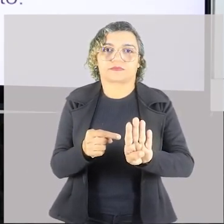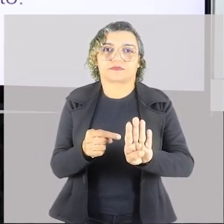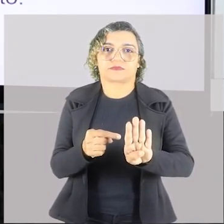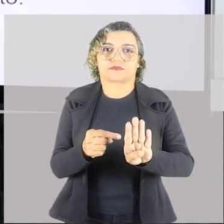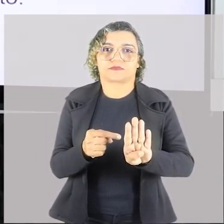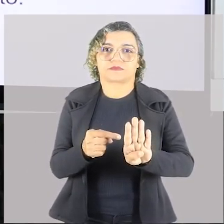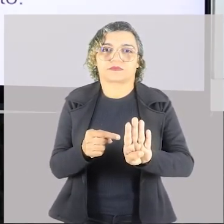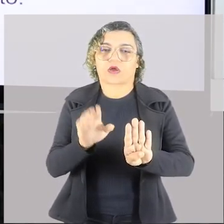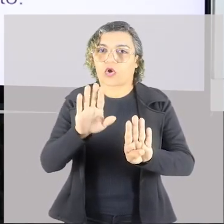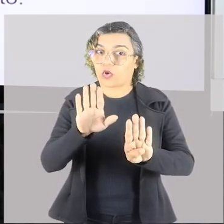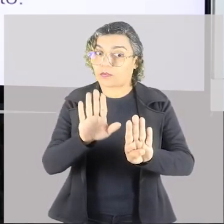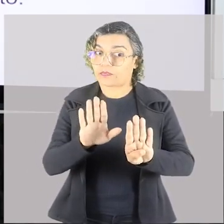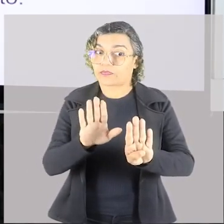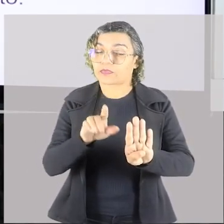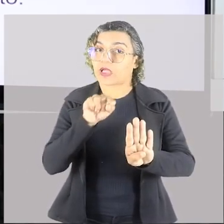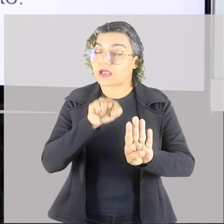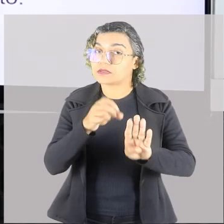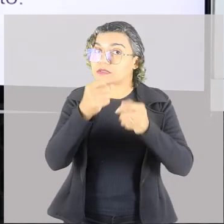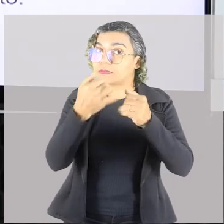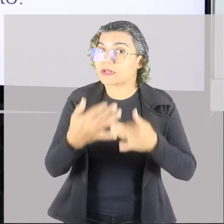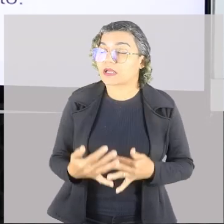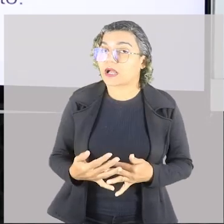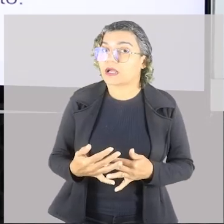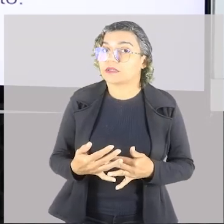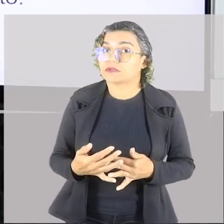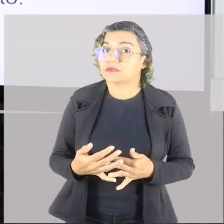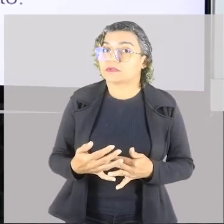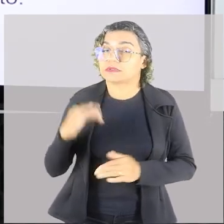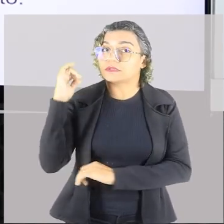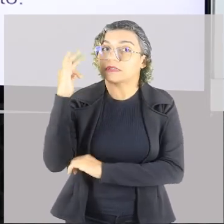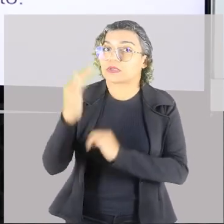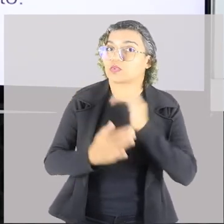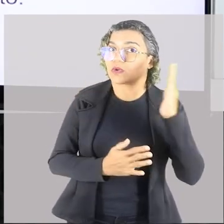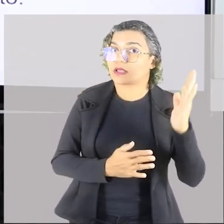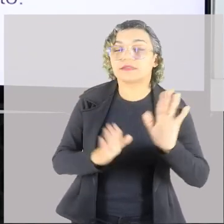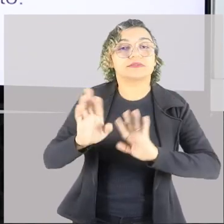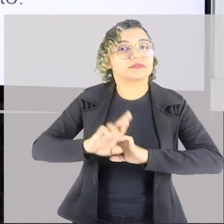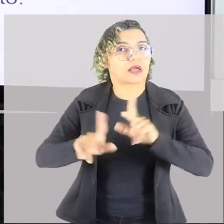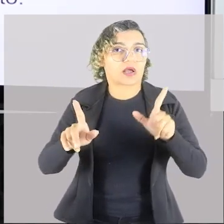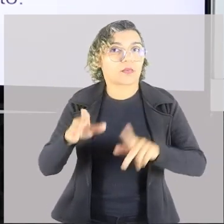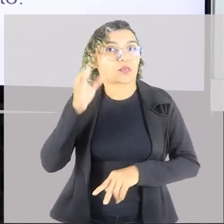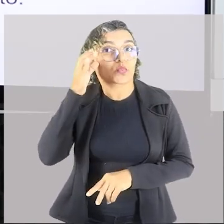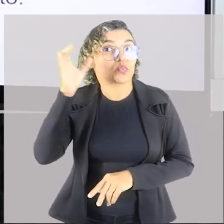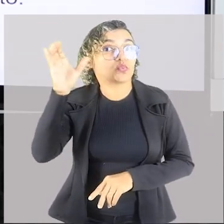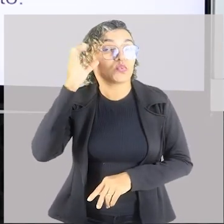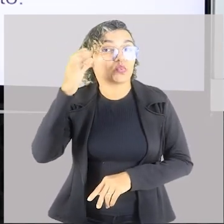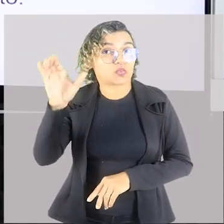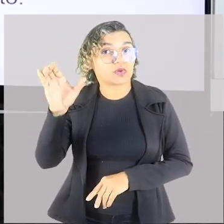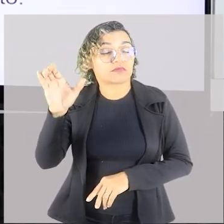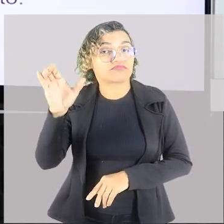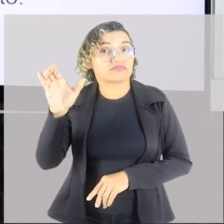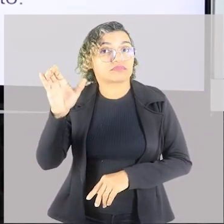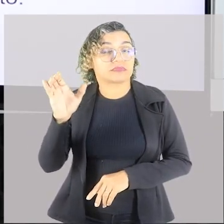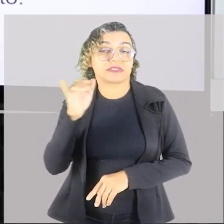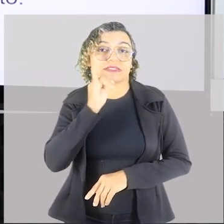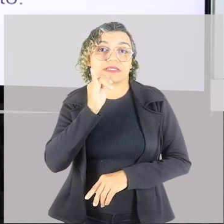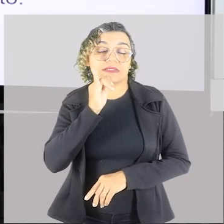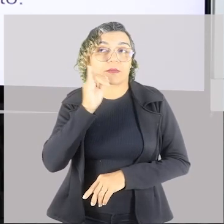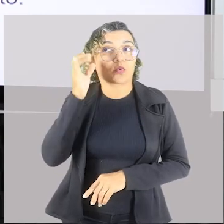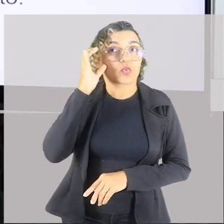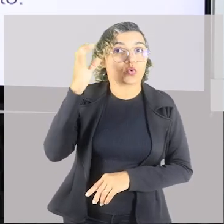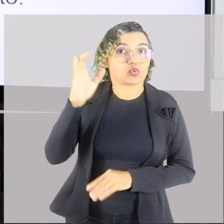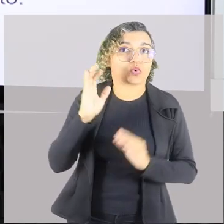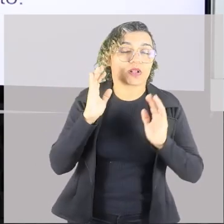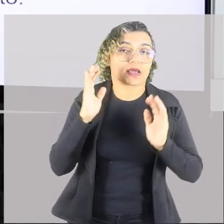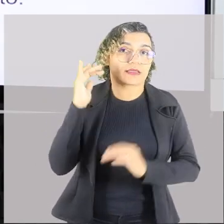natureza. Pessoal, ele não está falando aqui de estado de natureza, está falando de cultura. A cultura e natureza são ideias